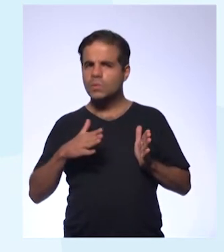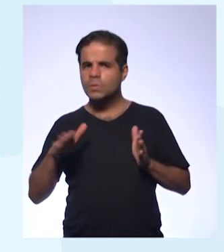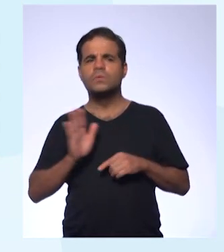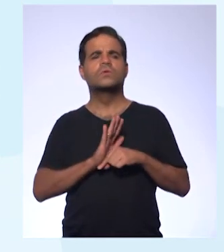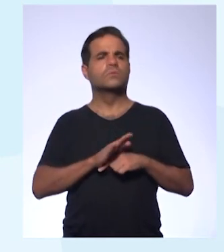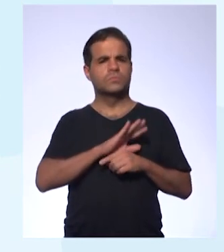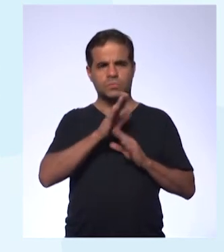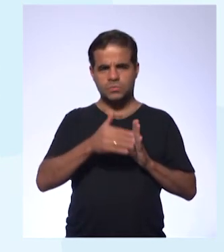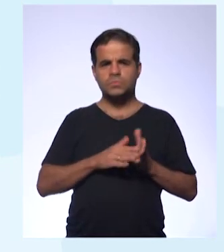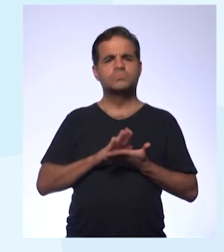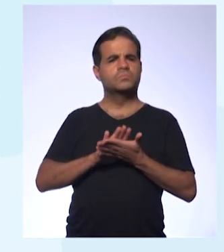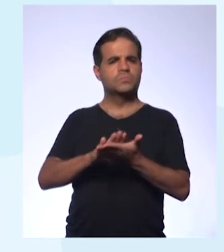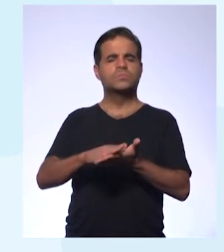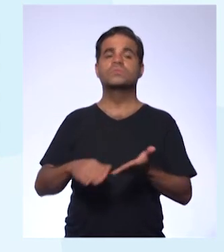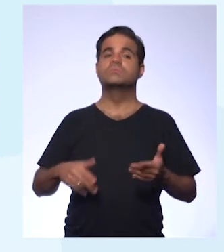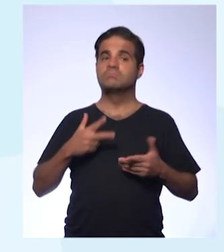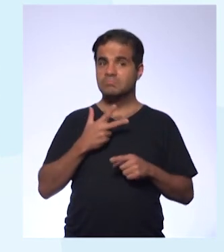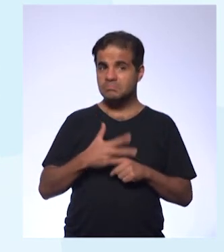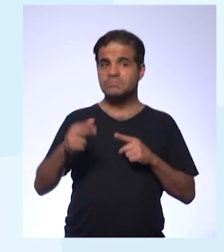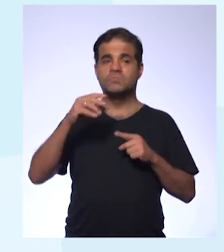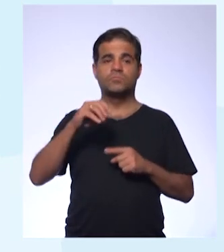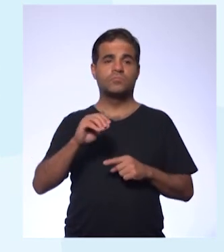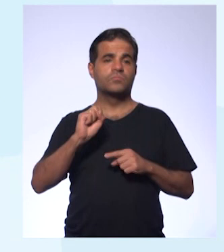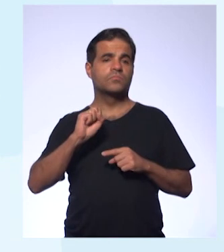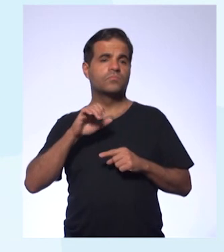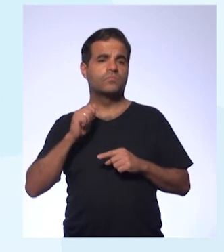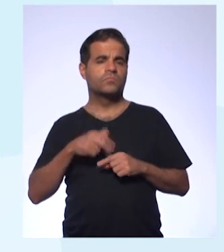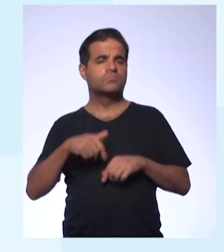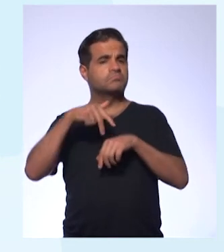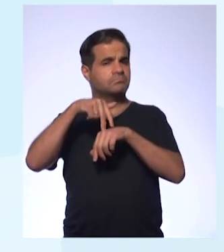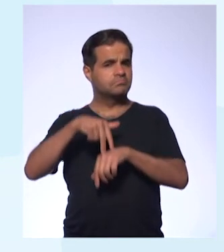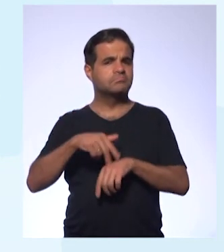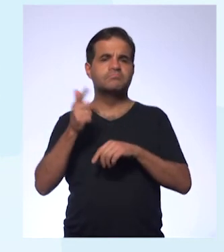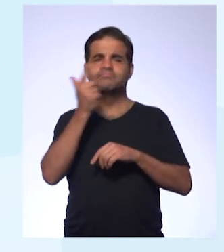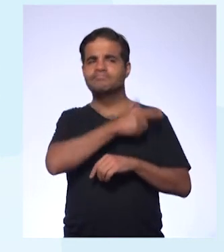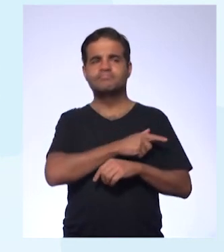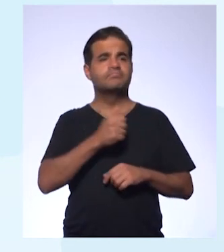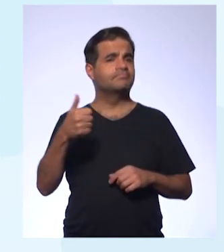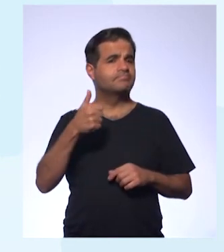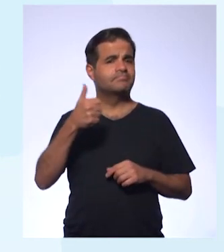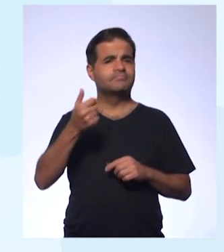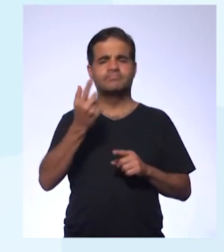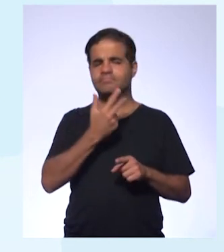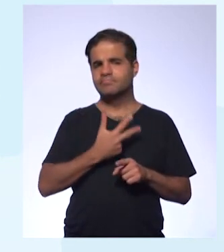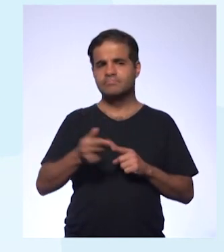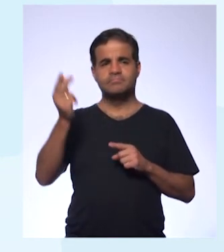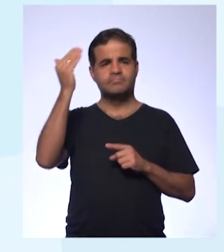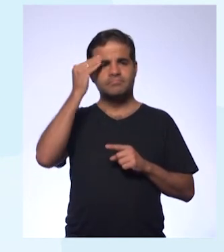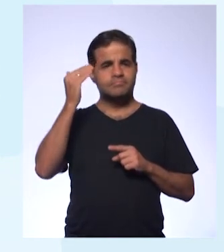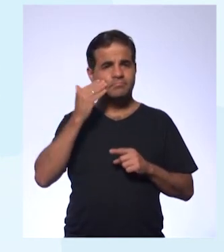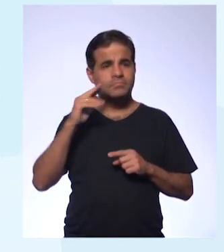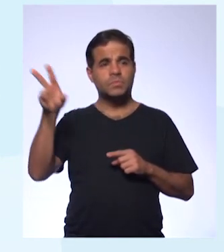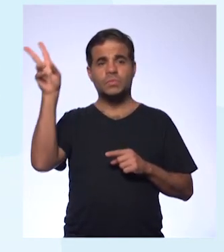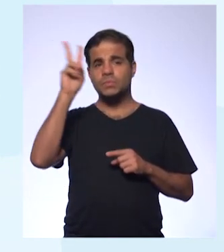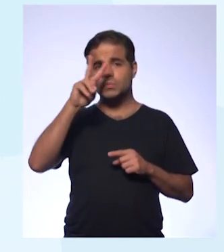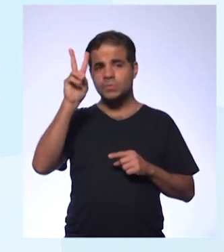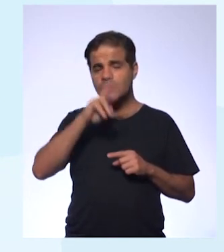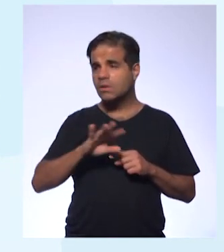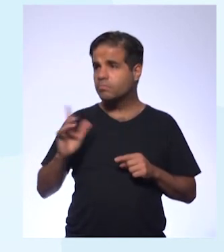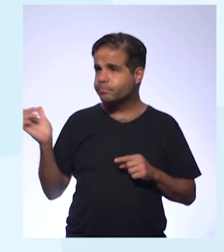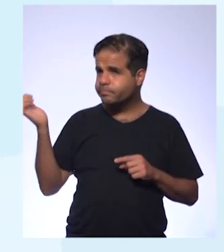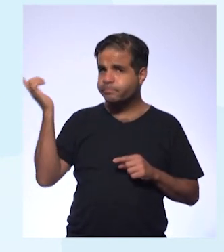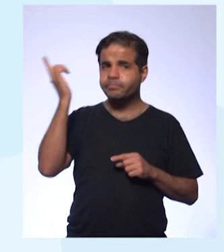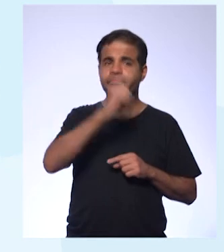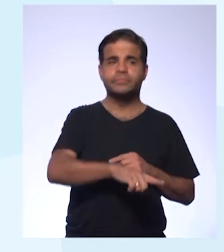muito elogiado e chegou a vencer o Oscar de melhor filme. Ele foi o primeiro filme coreano da história a